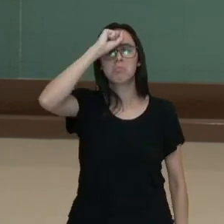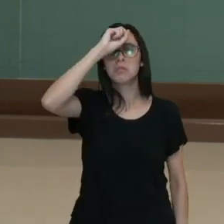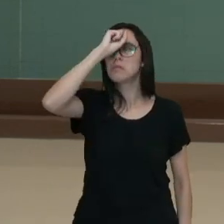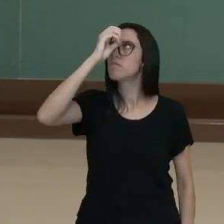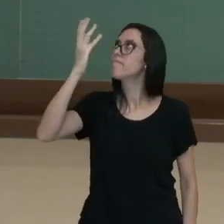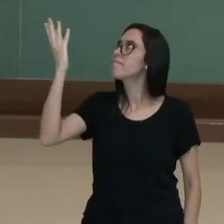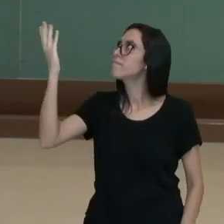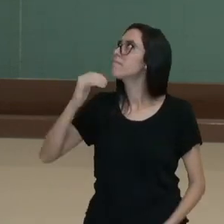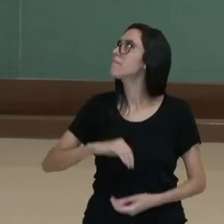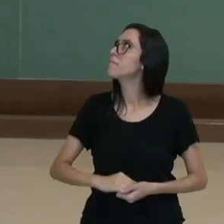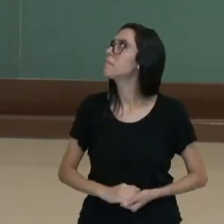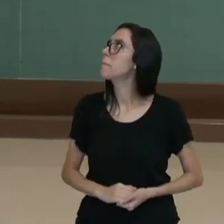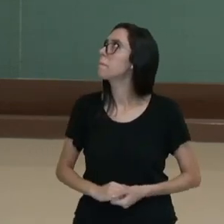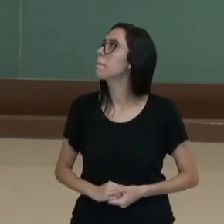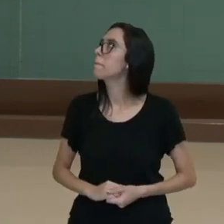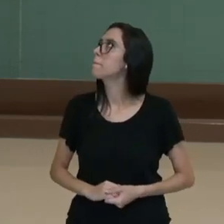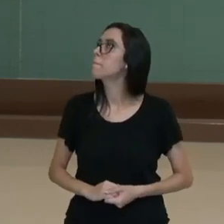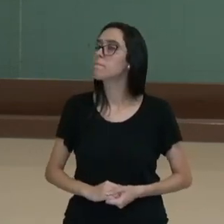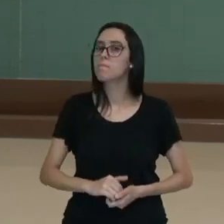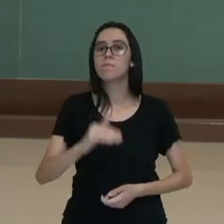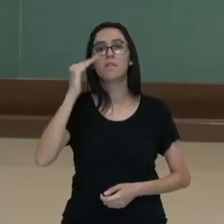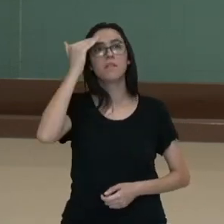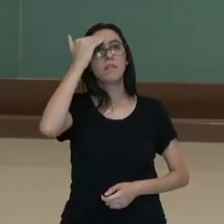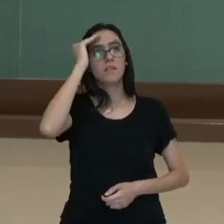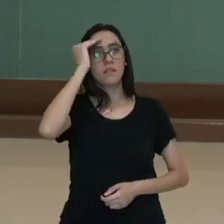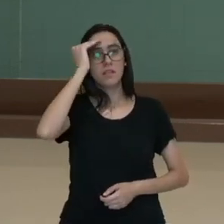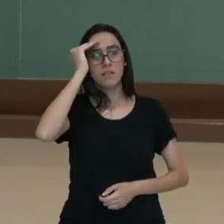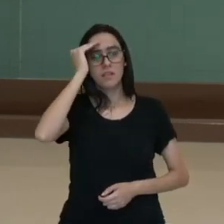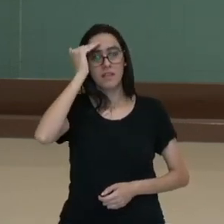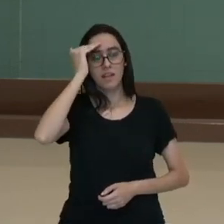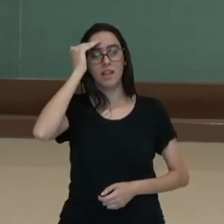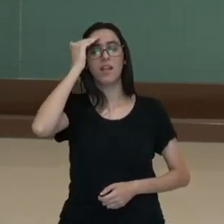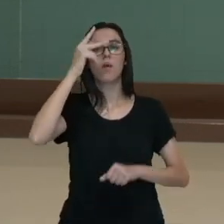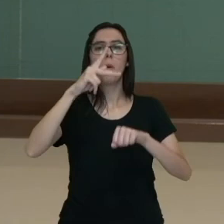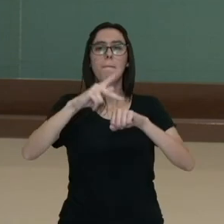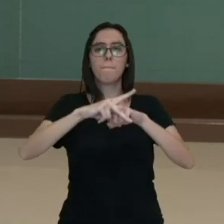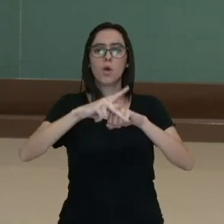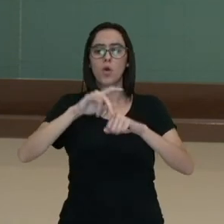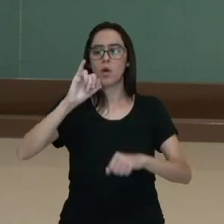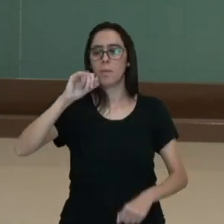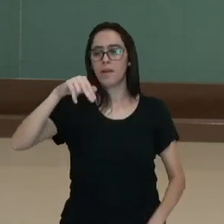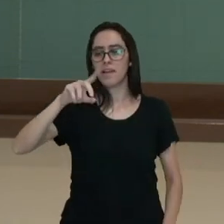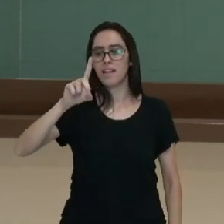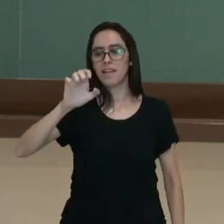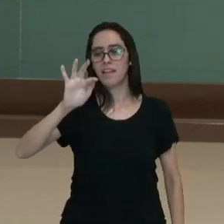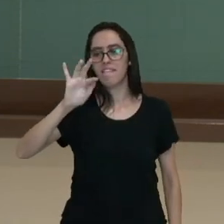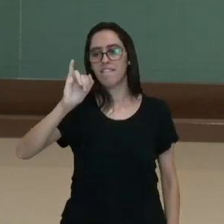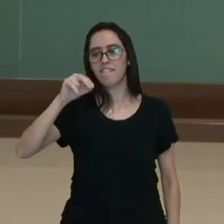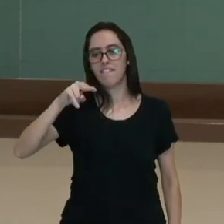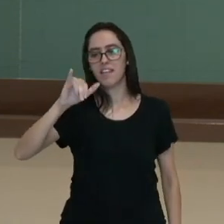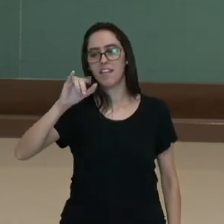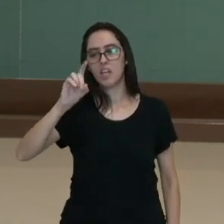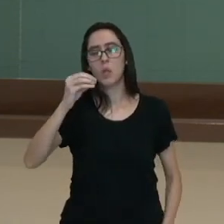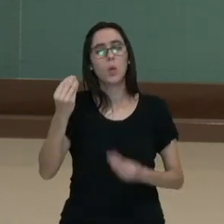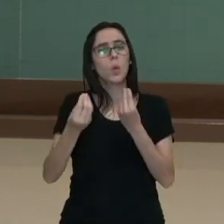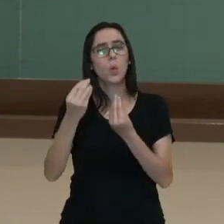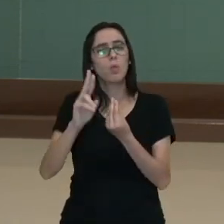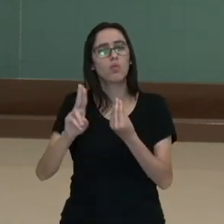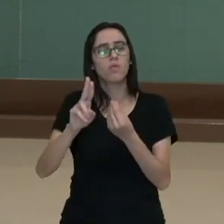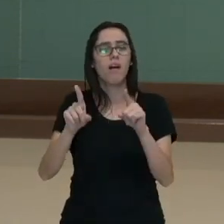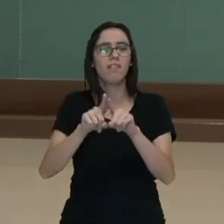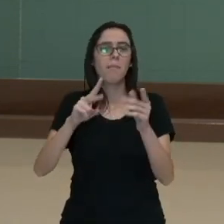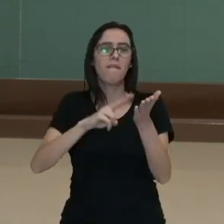aprendemos? Compreendemos a função dos pronomes indefinidos e quando empregá-los e vocabulário